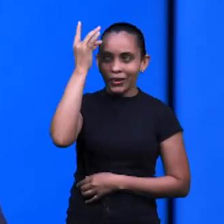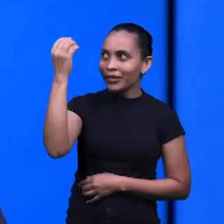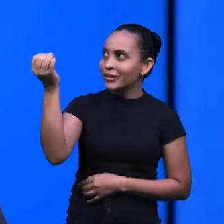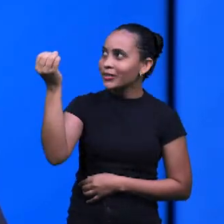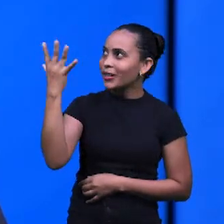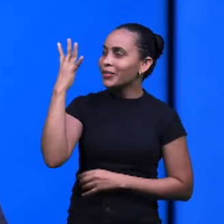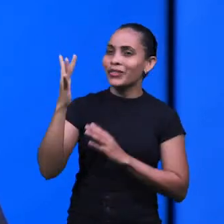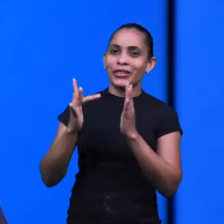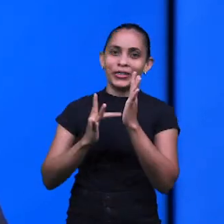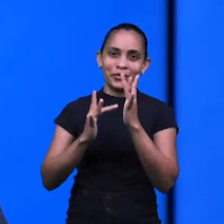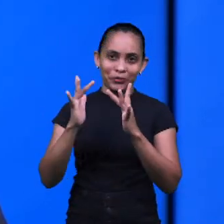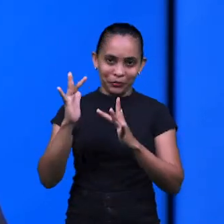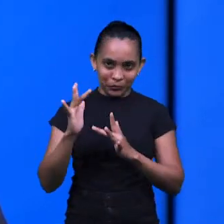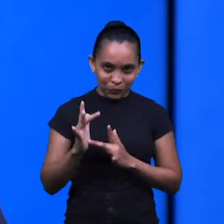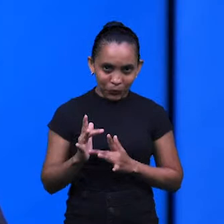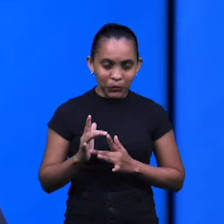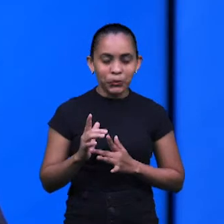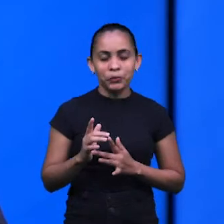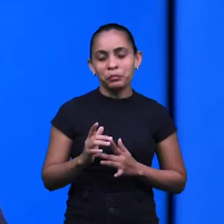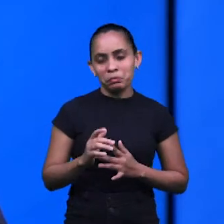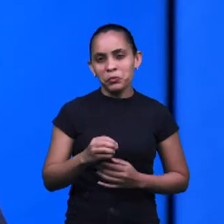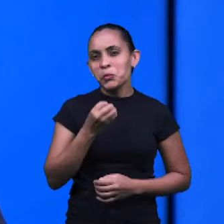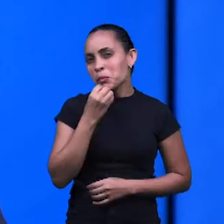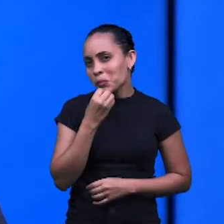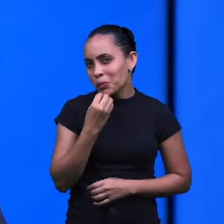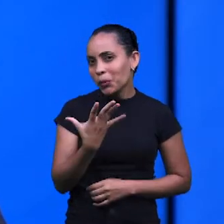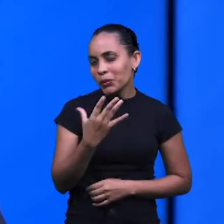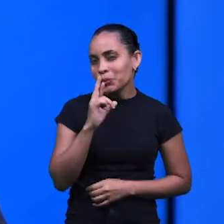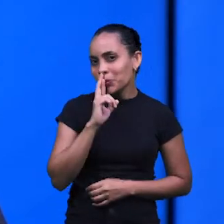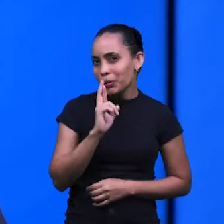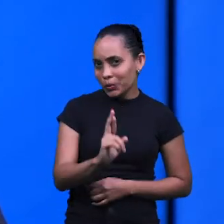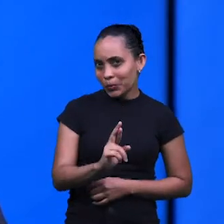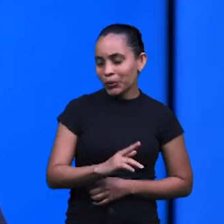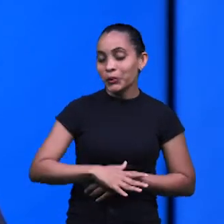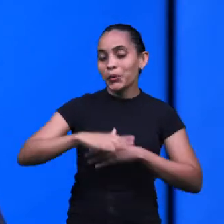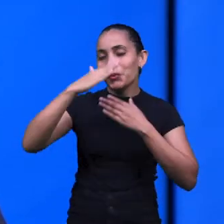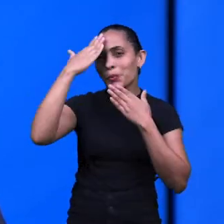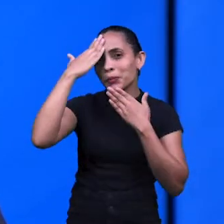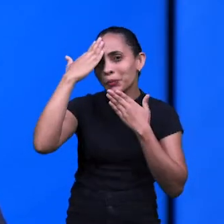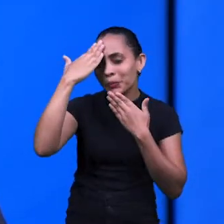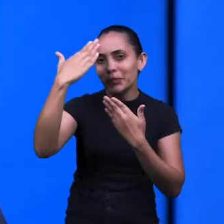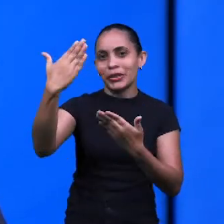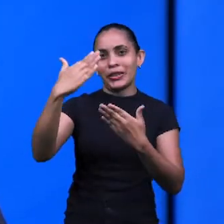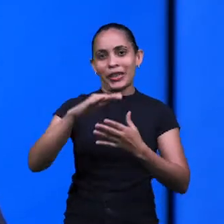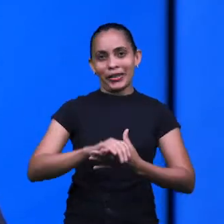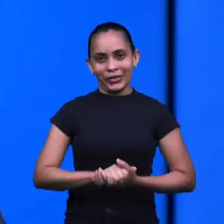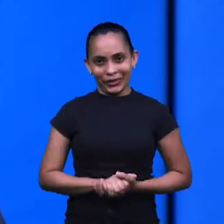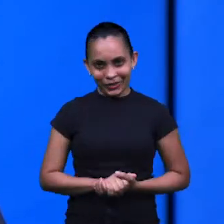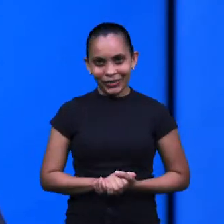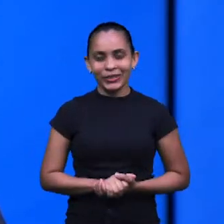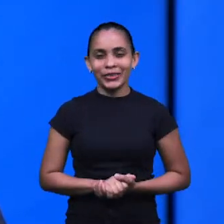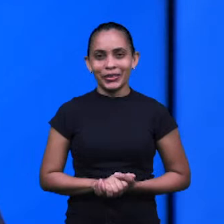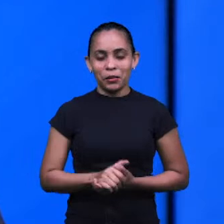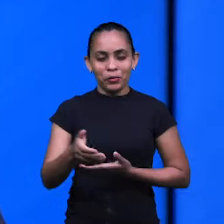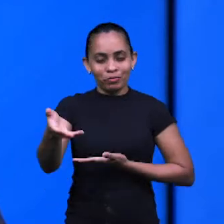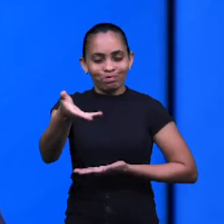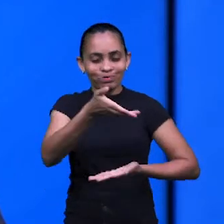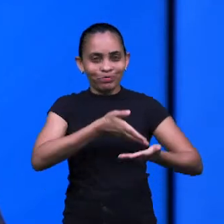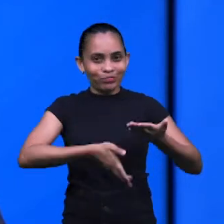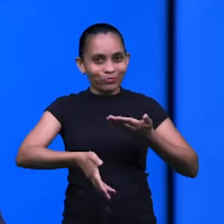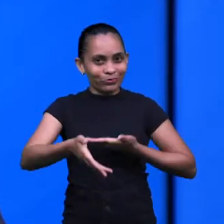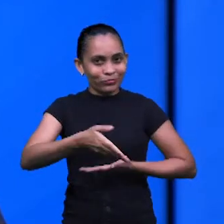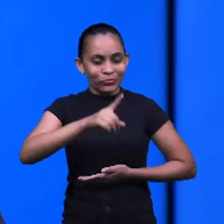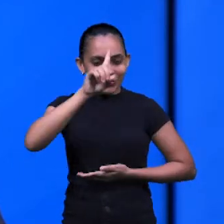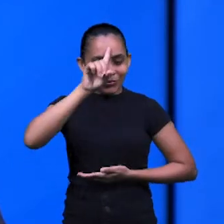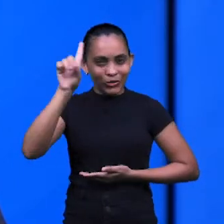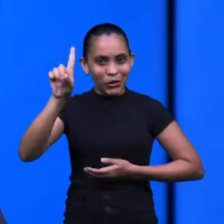bem colocado na resposta que a irmã enviou. Obrigado, irmã Gabriela, pela sua participação. Glória a Jesus.